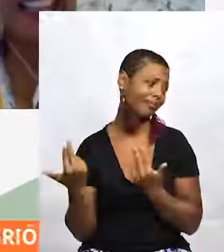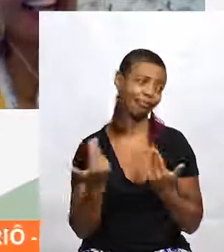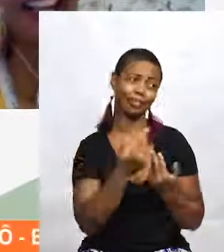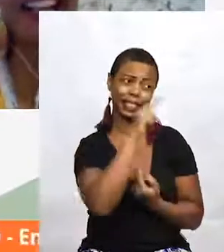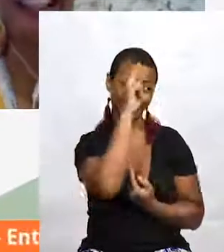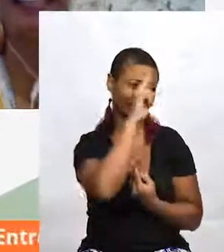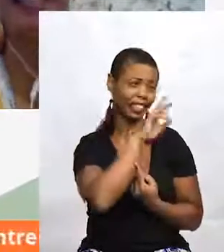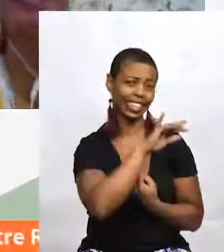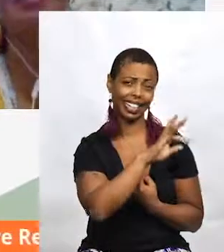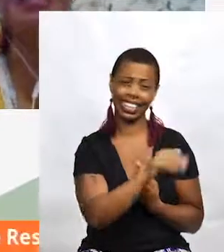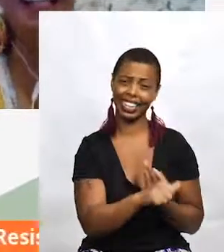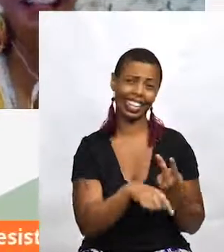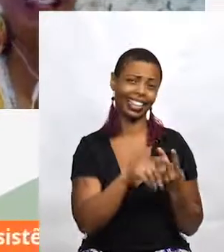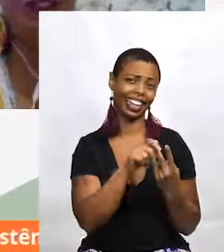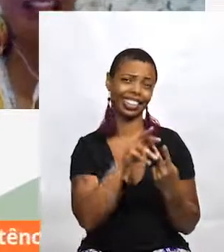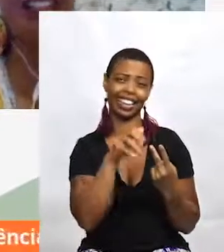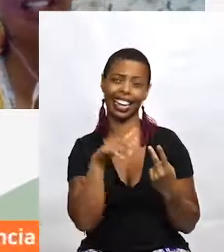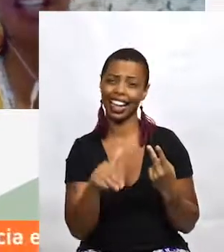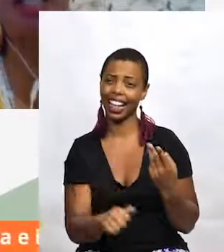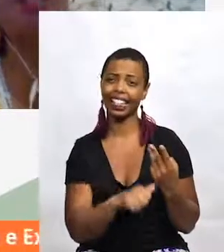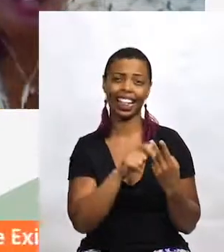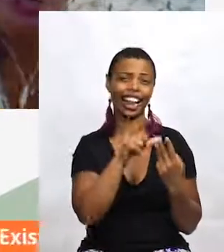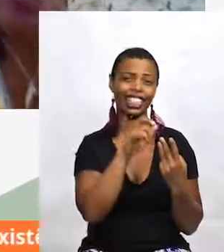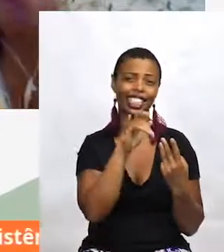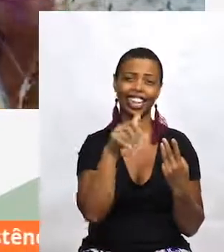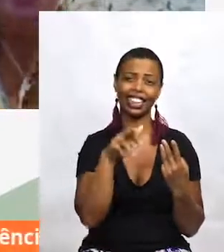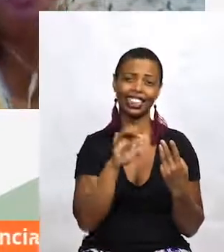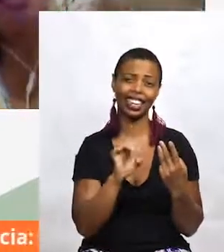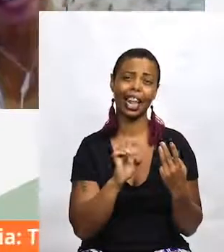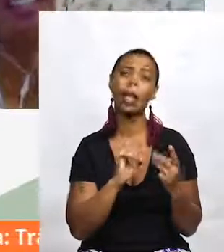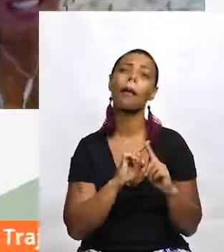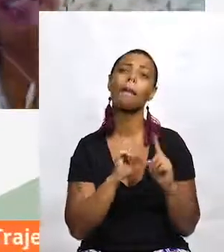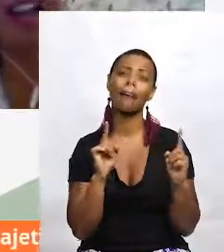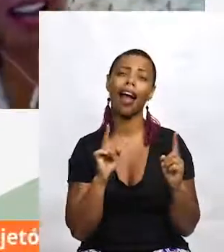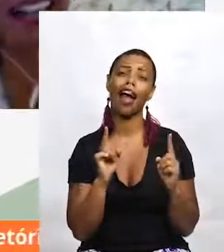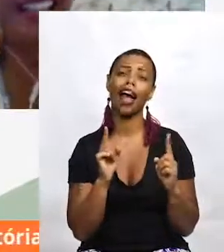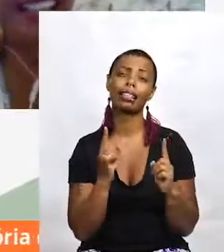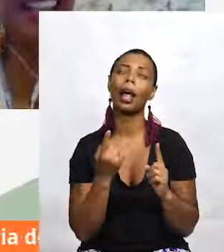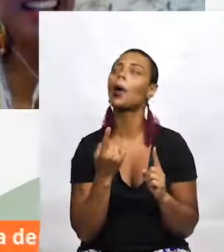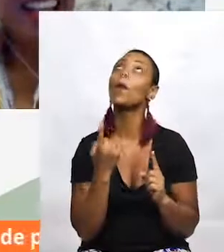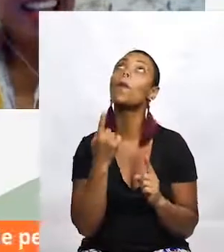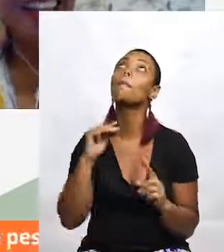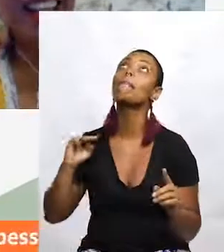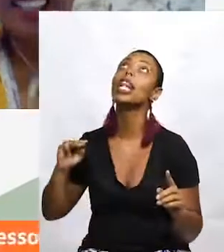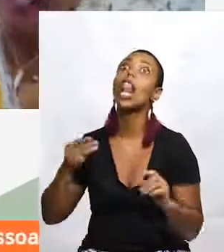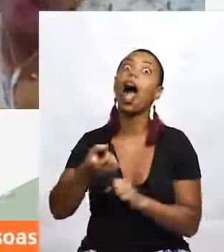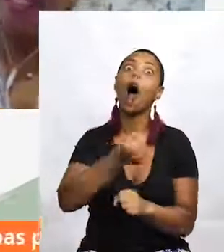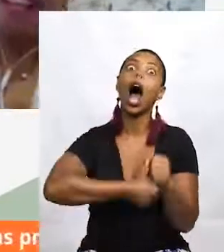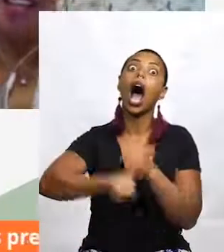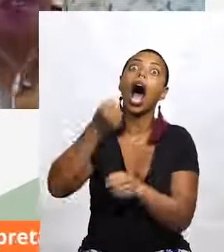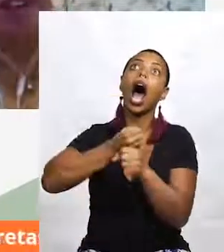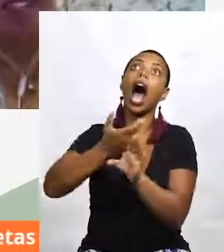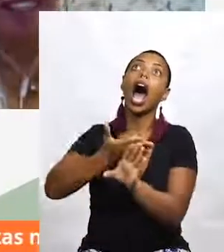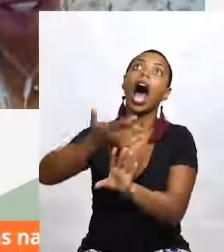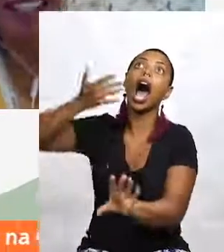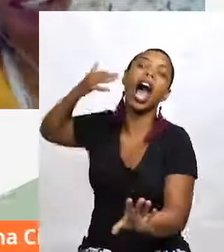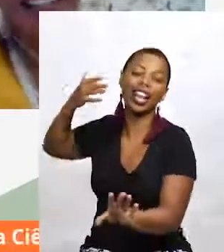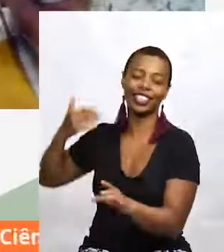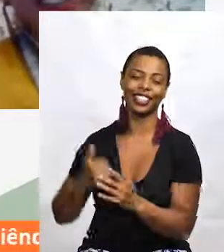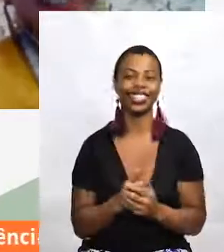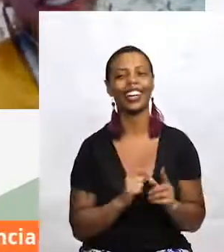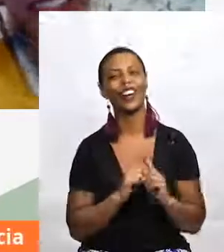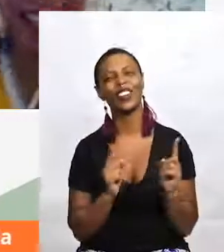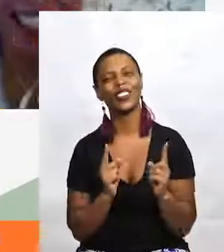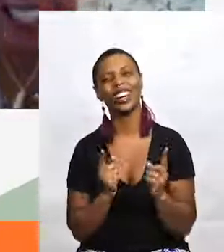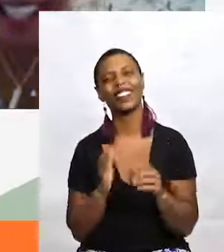da Rita, da Adriana e do Alexandre, mas com 1 milhão de anos a mais. Mas o que a gente pode fazer?